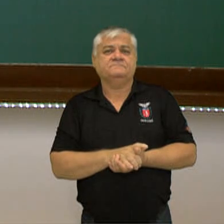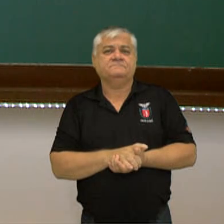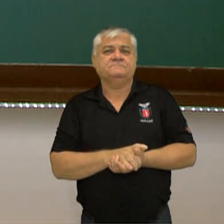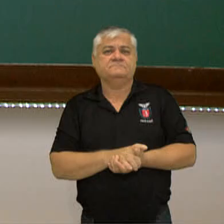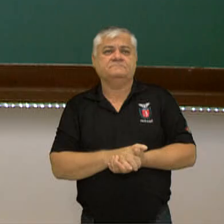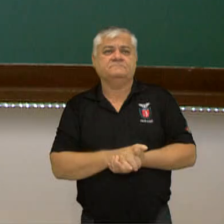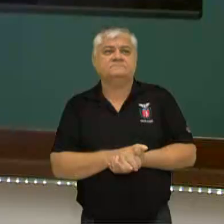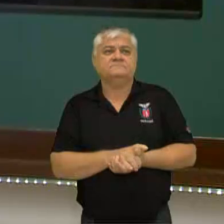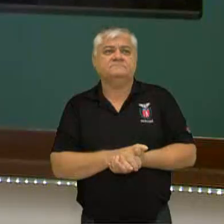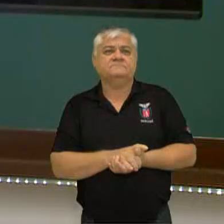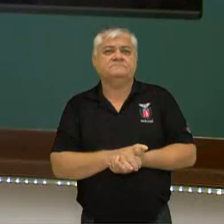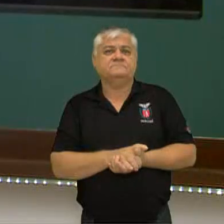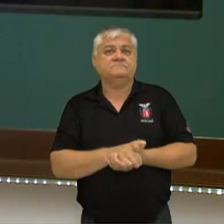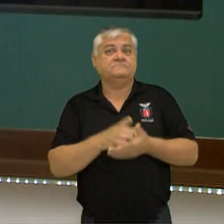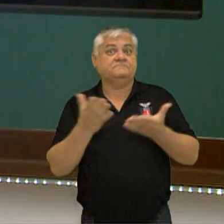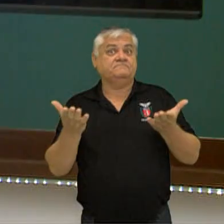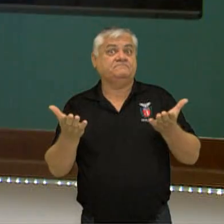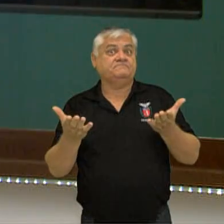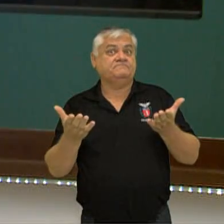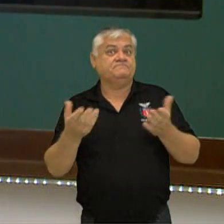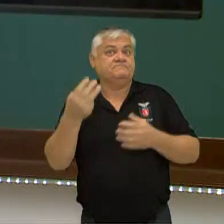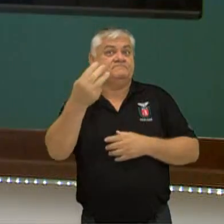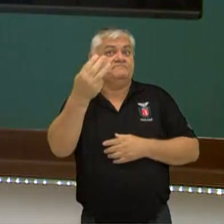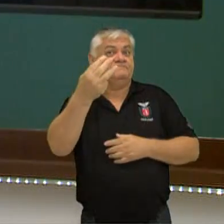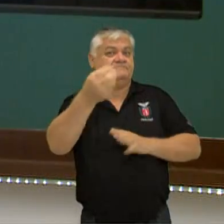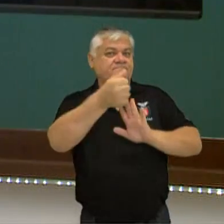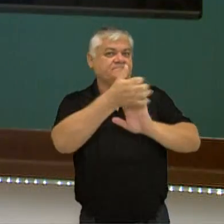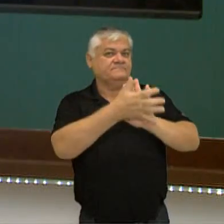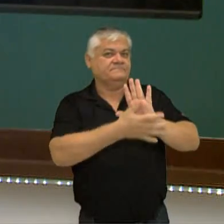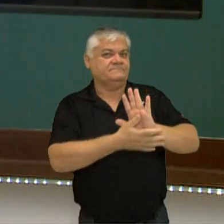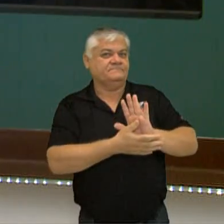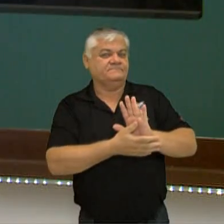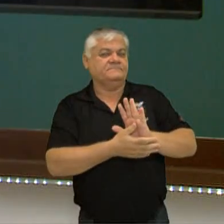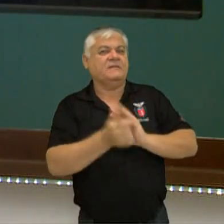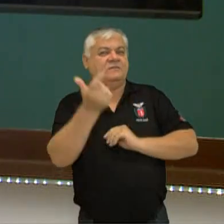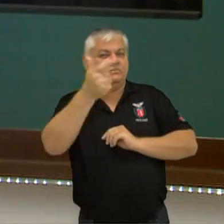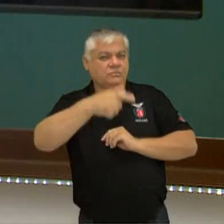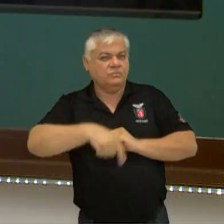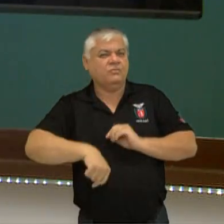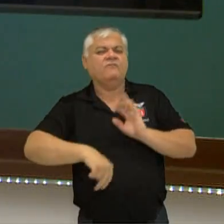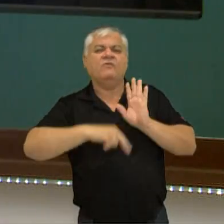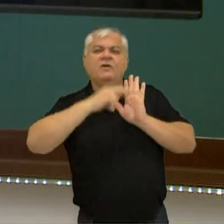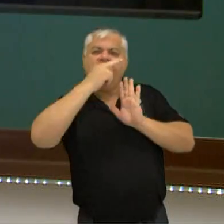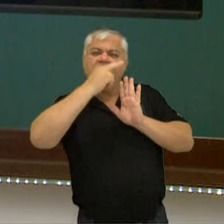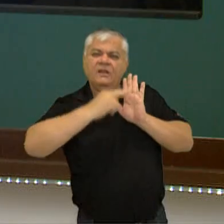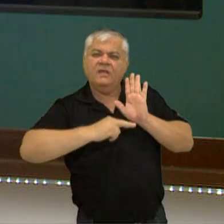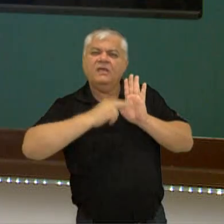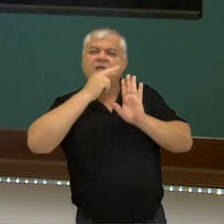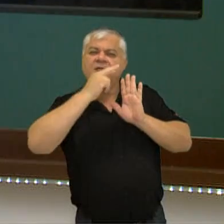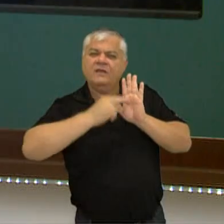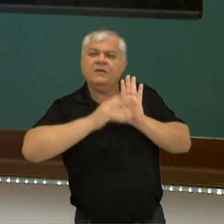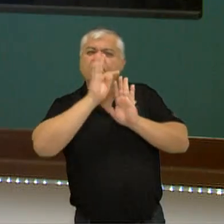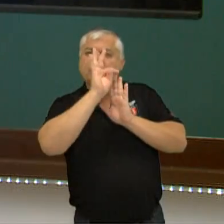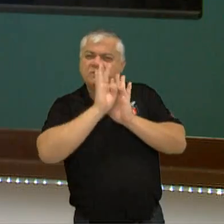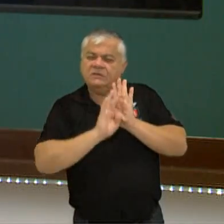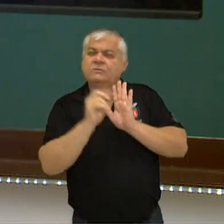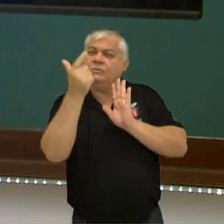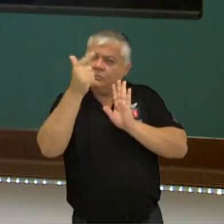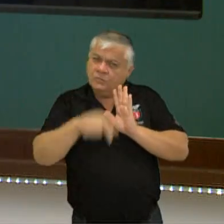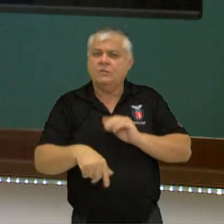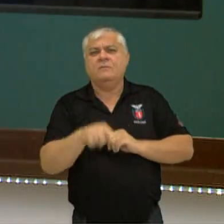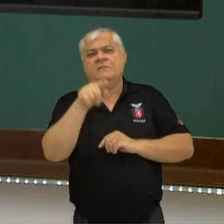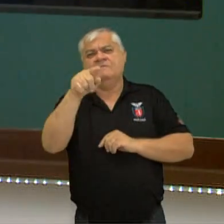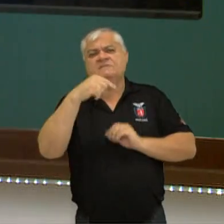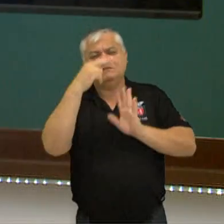Atividade 3. Vamos conhecer? Releia. Por que sempre tem releia na atividade? Para